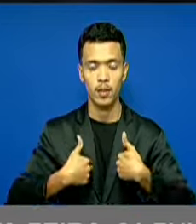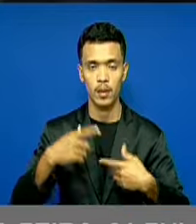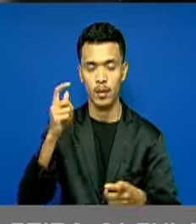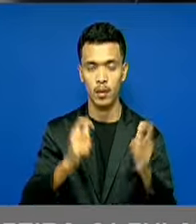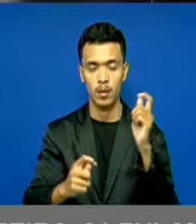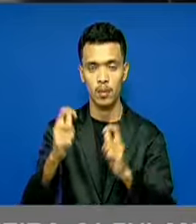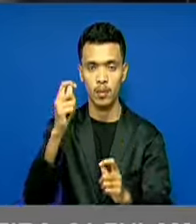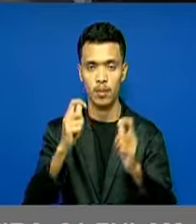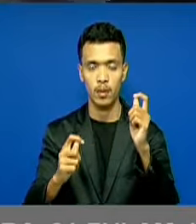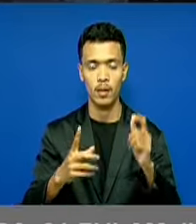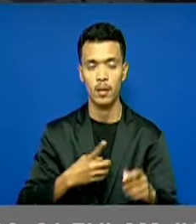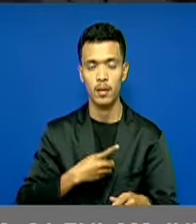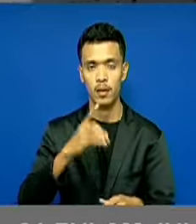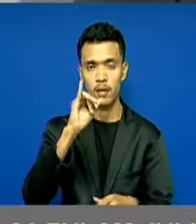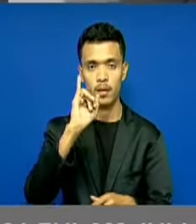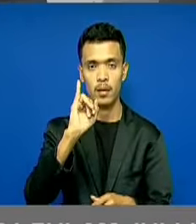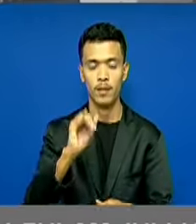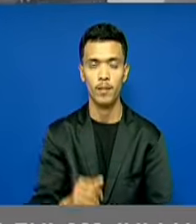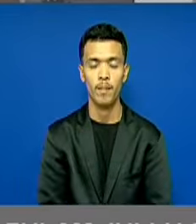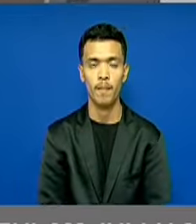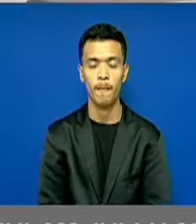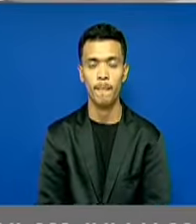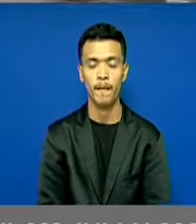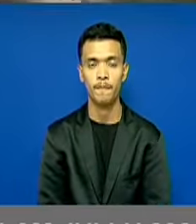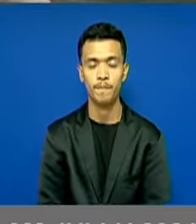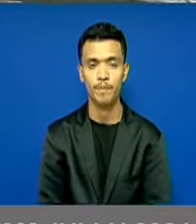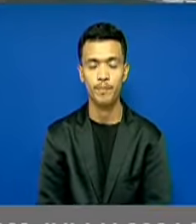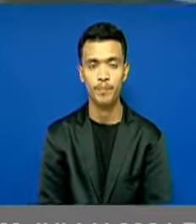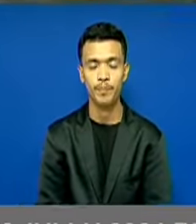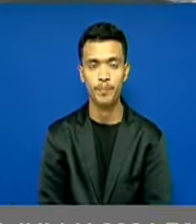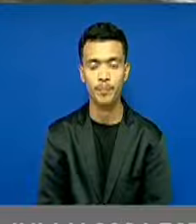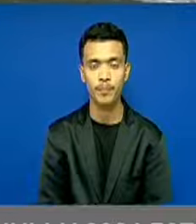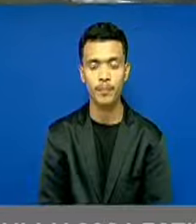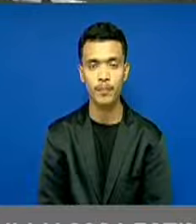Judicial Primeira Instância dele. Juvenal da Silva, RTTL.